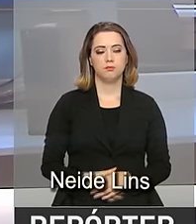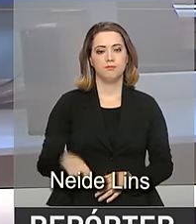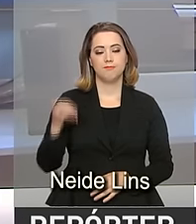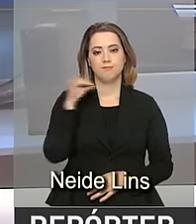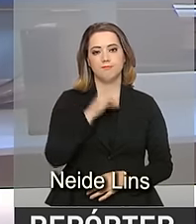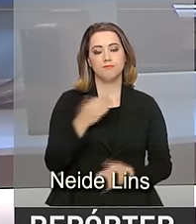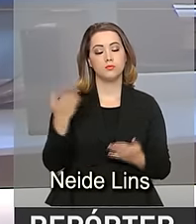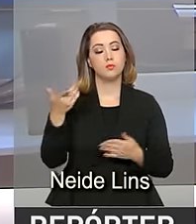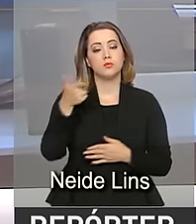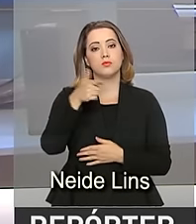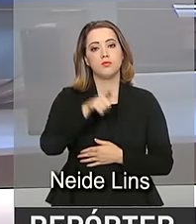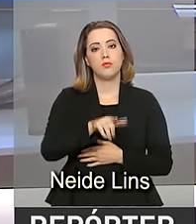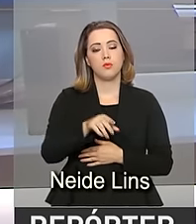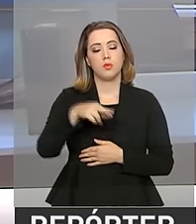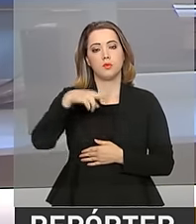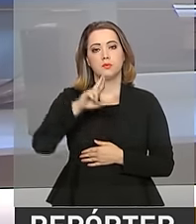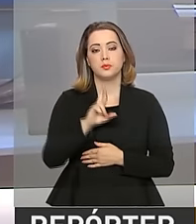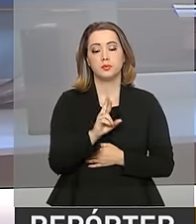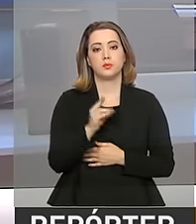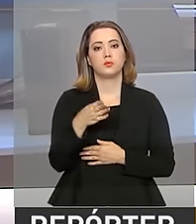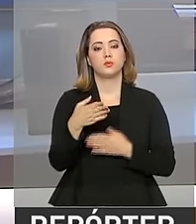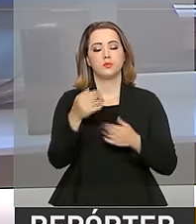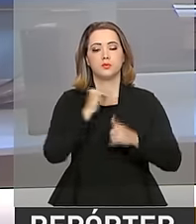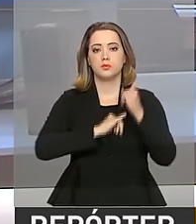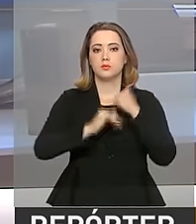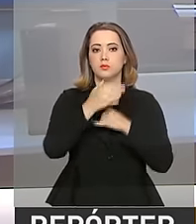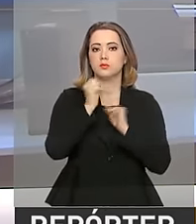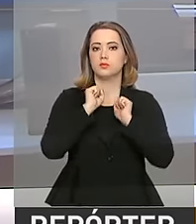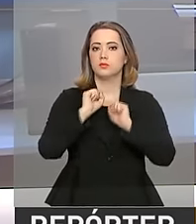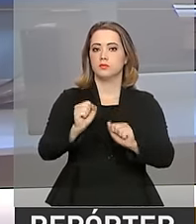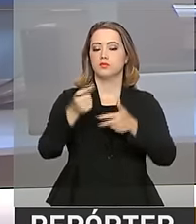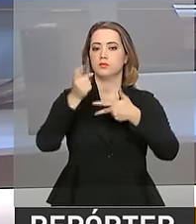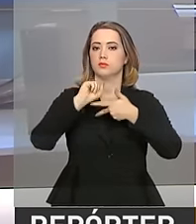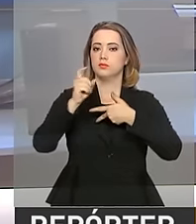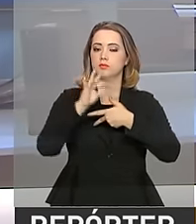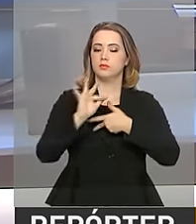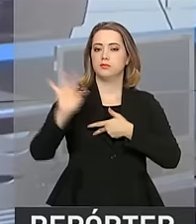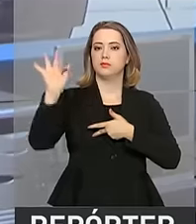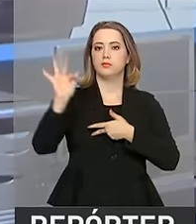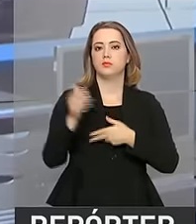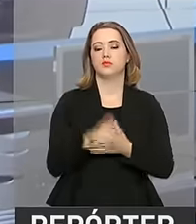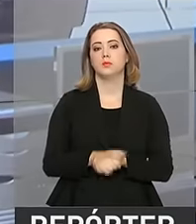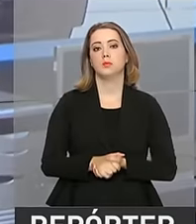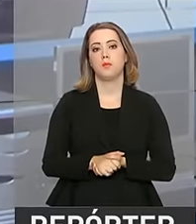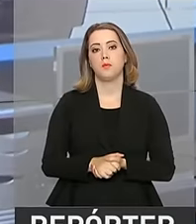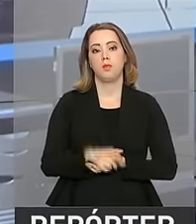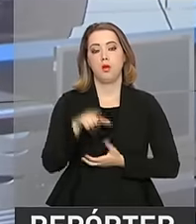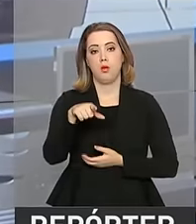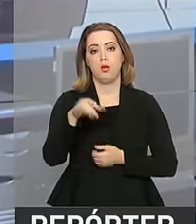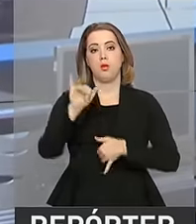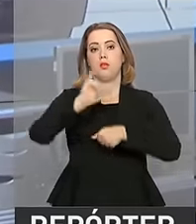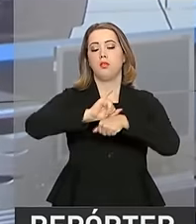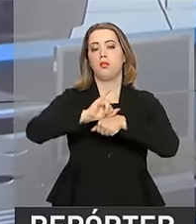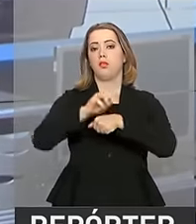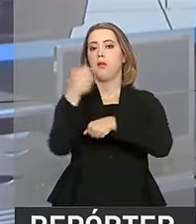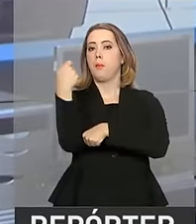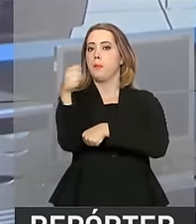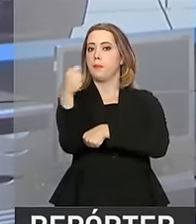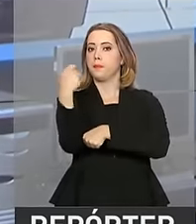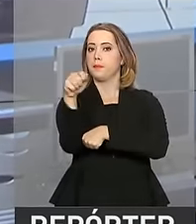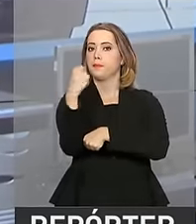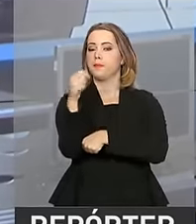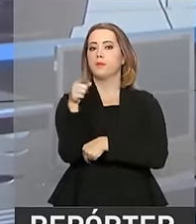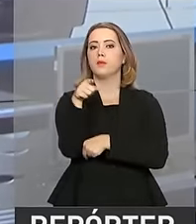Olá no ar mais uma edição do repórter NBR as notícias do Poder Executivo Federal em Buenos Aires na Argentina o presidente